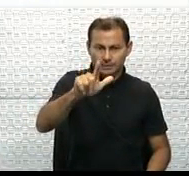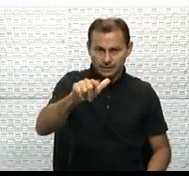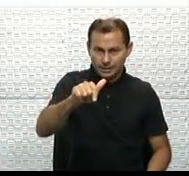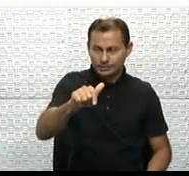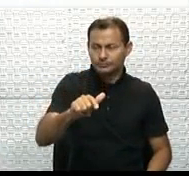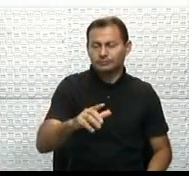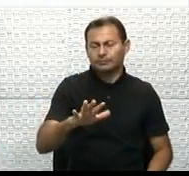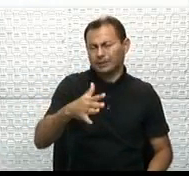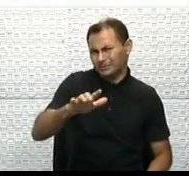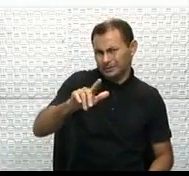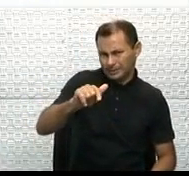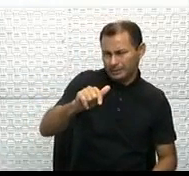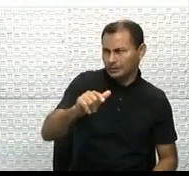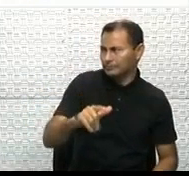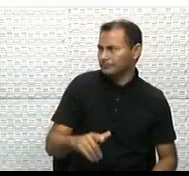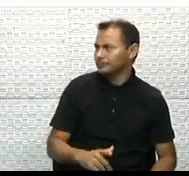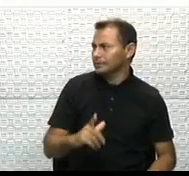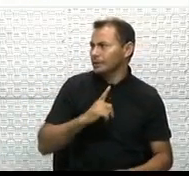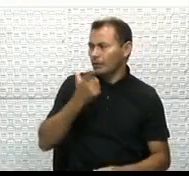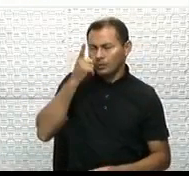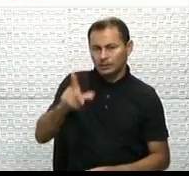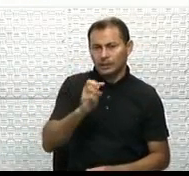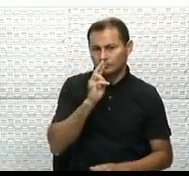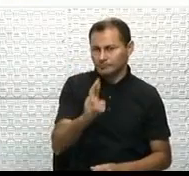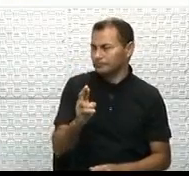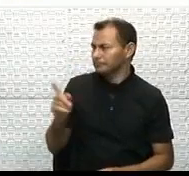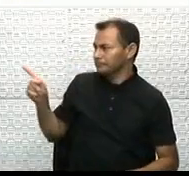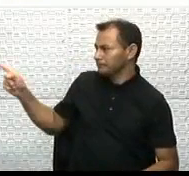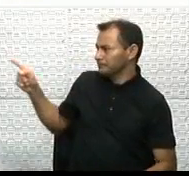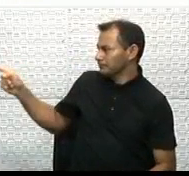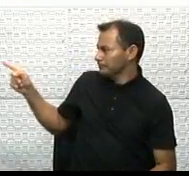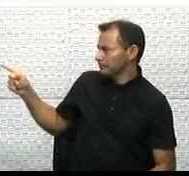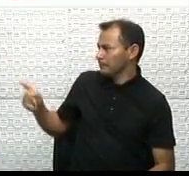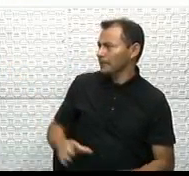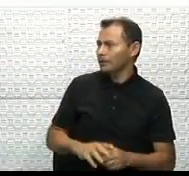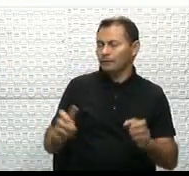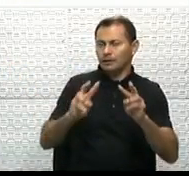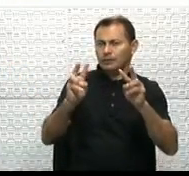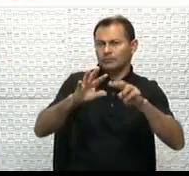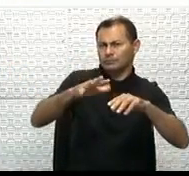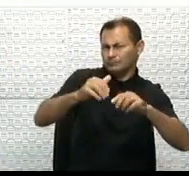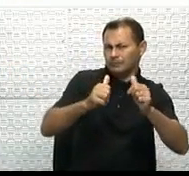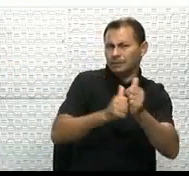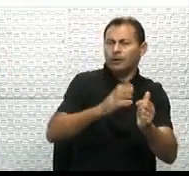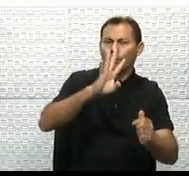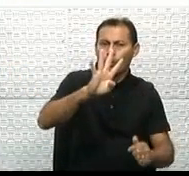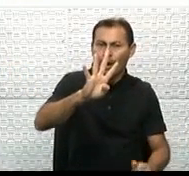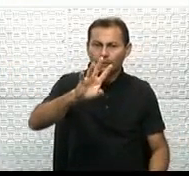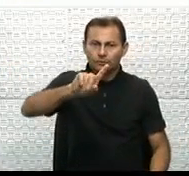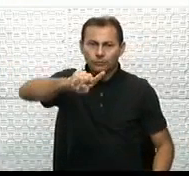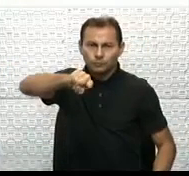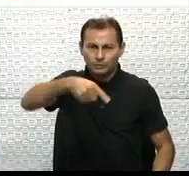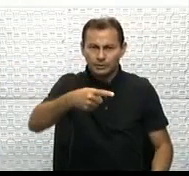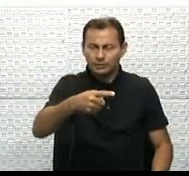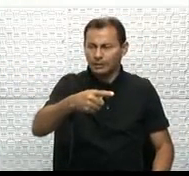0,17, aproximadamente, vamos obter o valor aproximado de